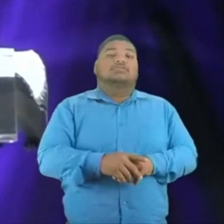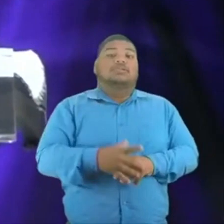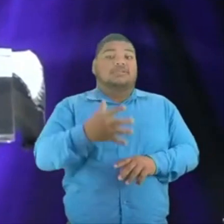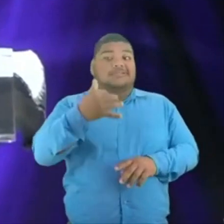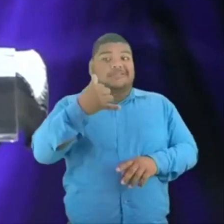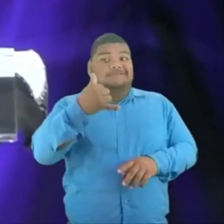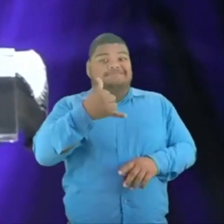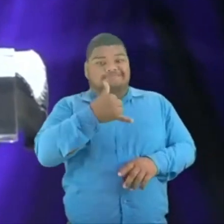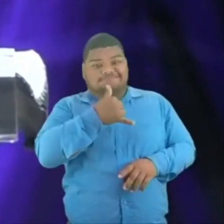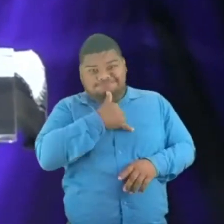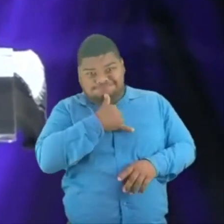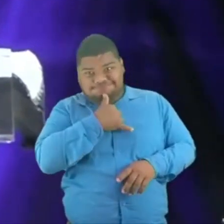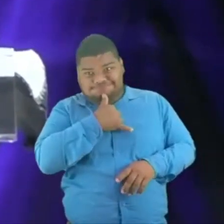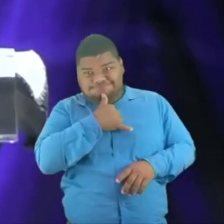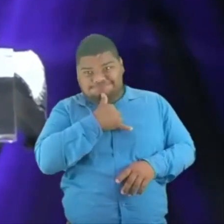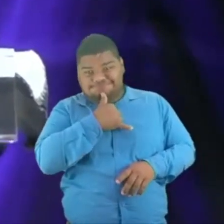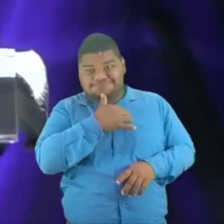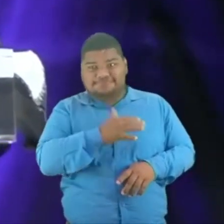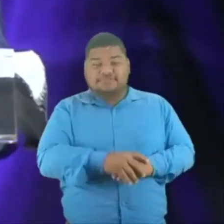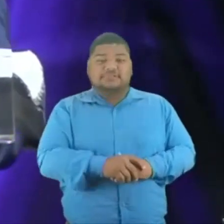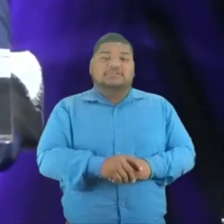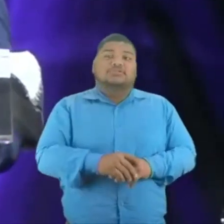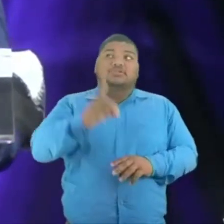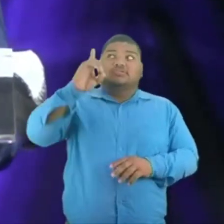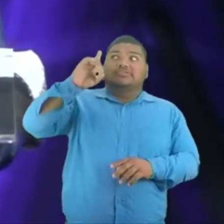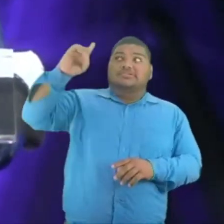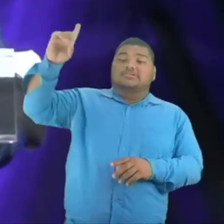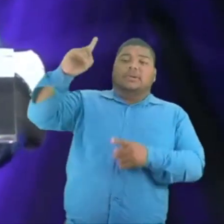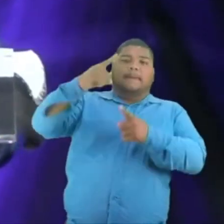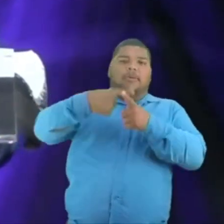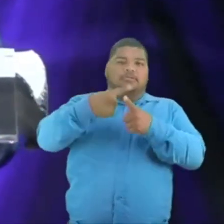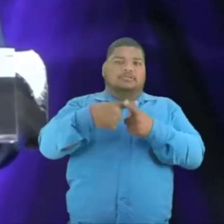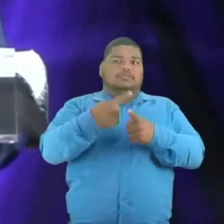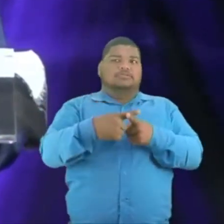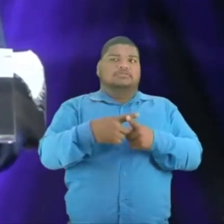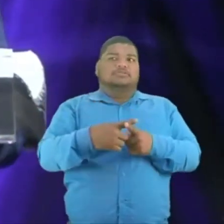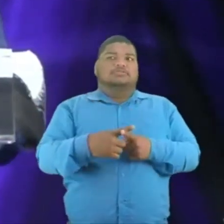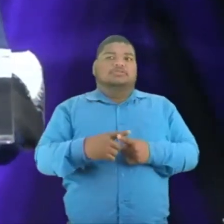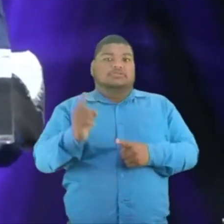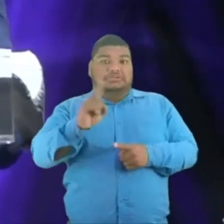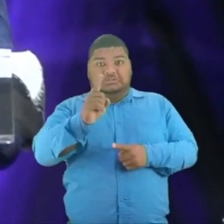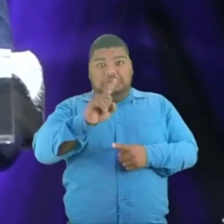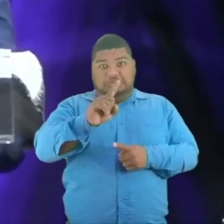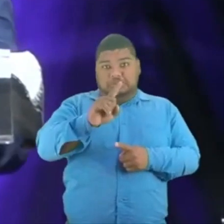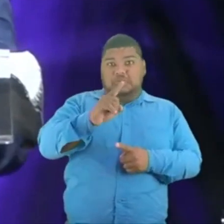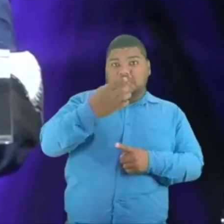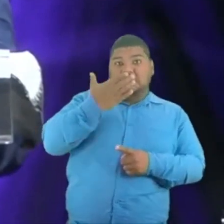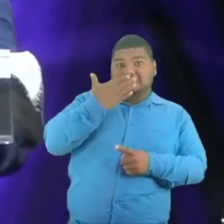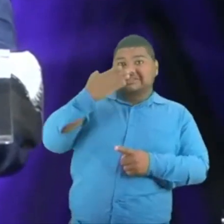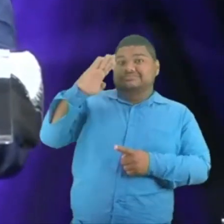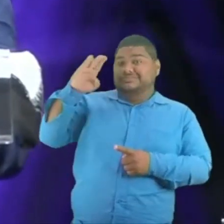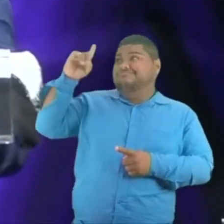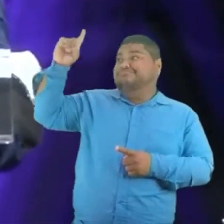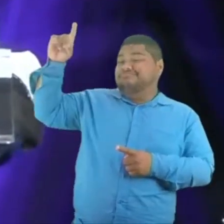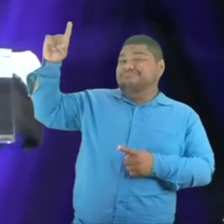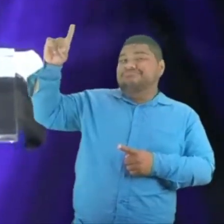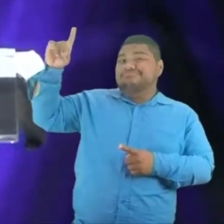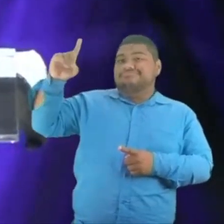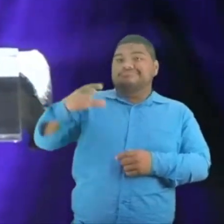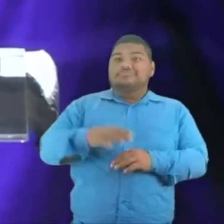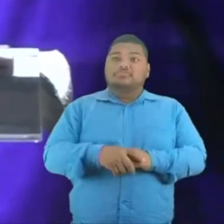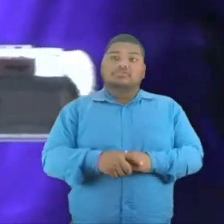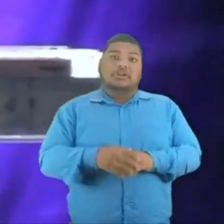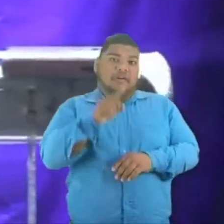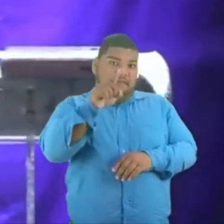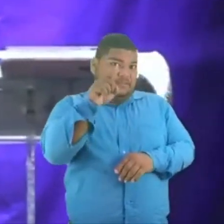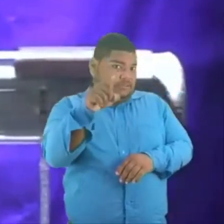decepcionamos com Deus por causa do não cumprimento de suas promessas em nossas vidas.